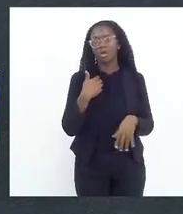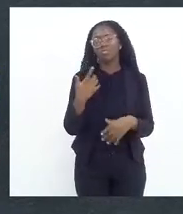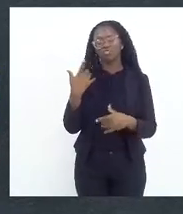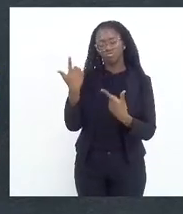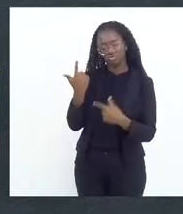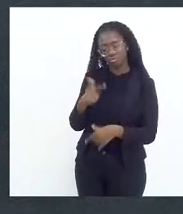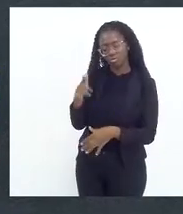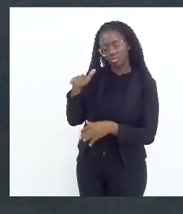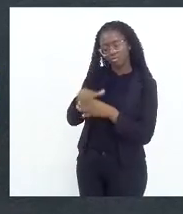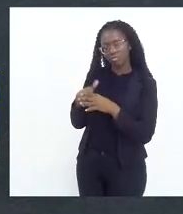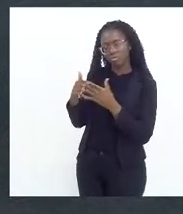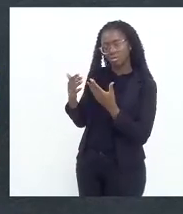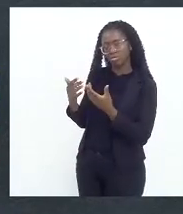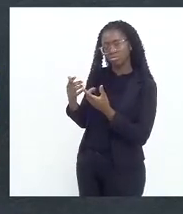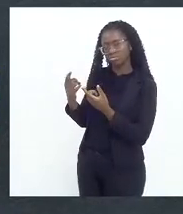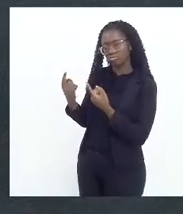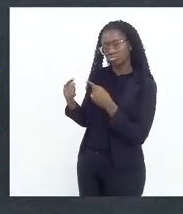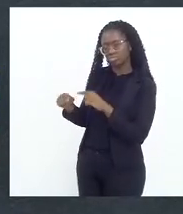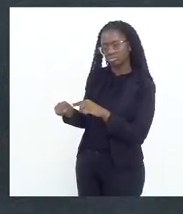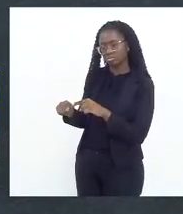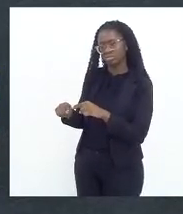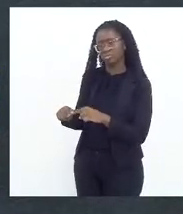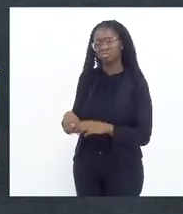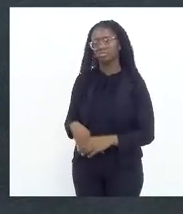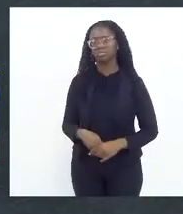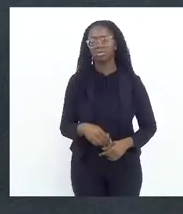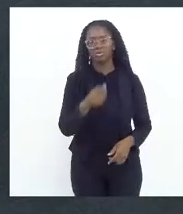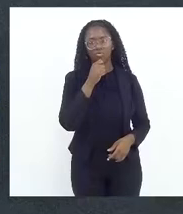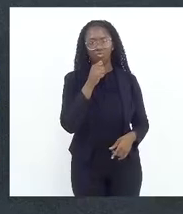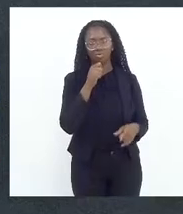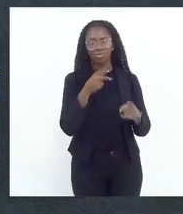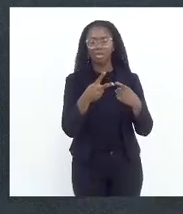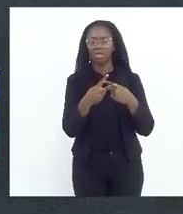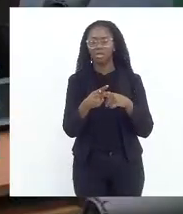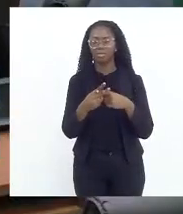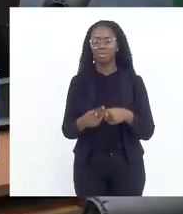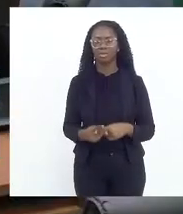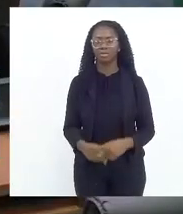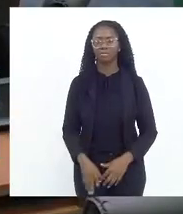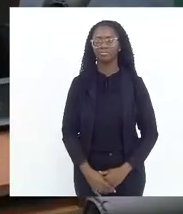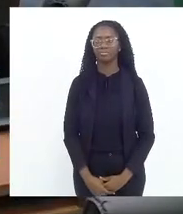divergentemente, pela constitucionalidade sem emendas.